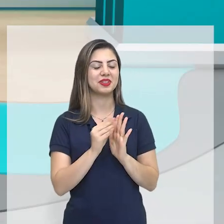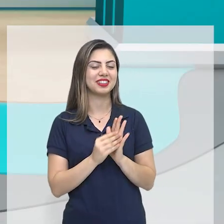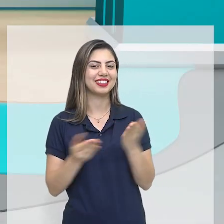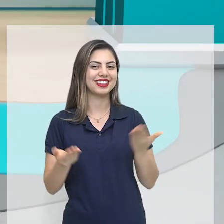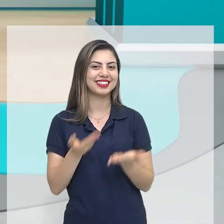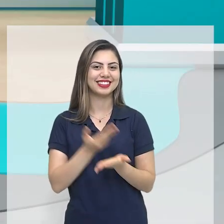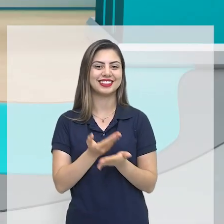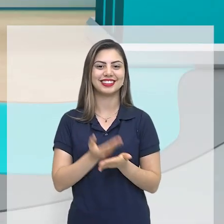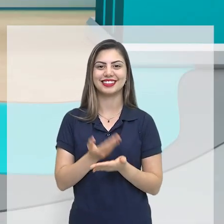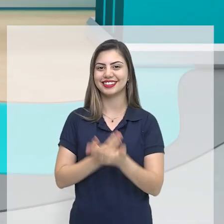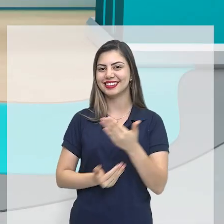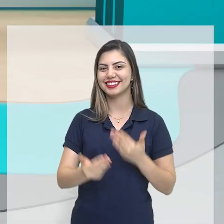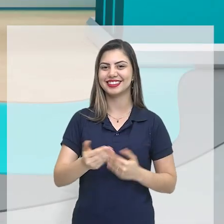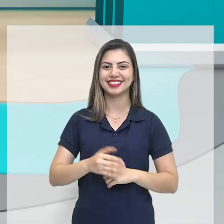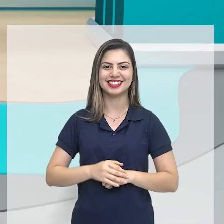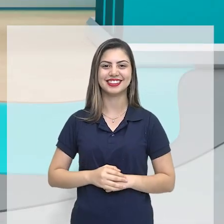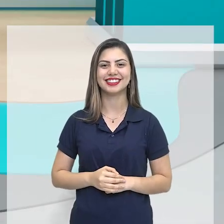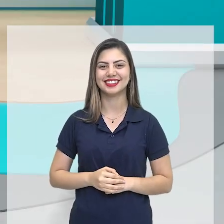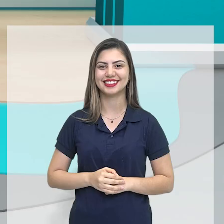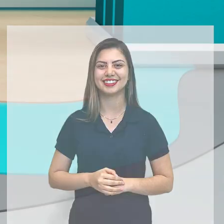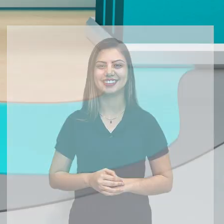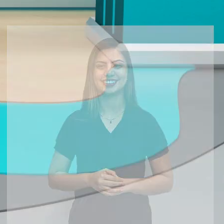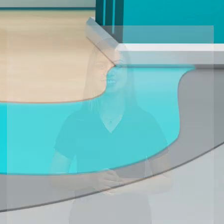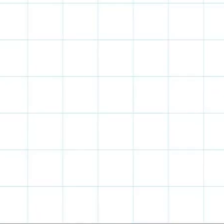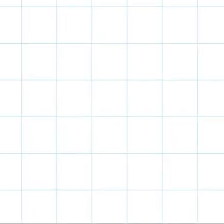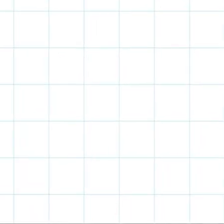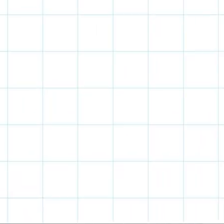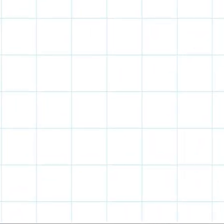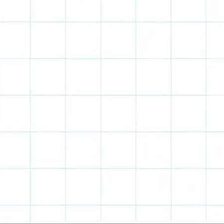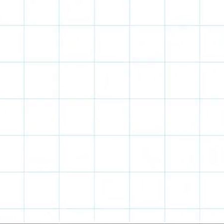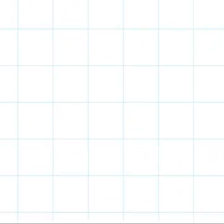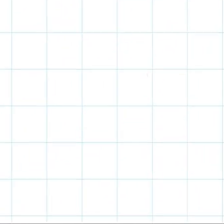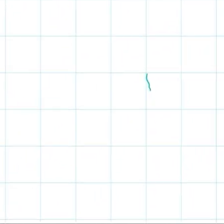iremos estudar. Vamos lá para a nossa aula.